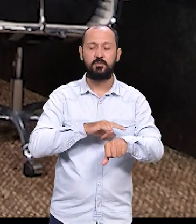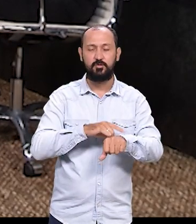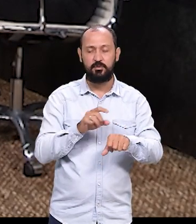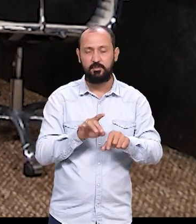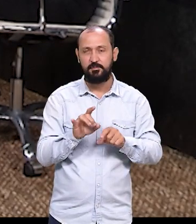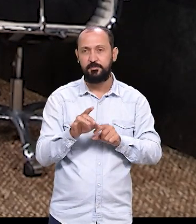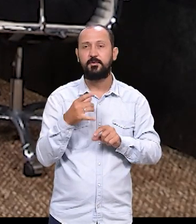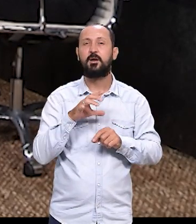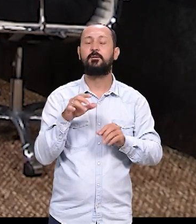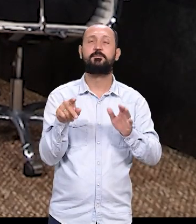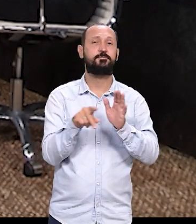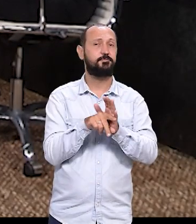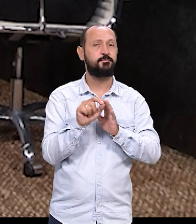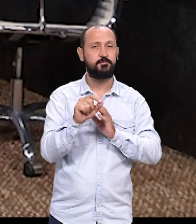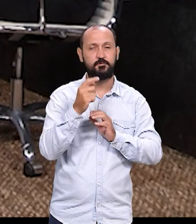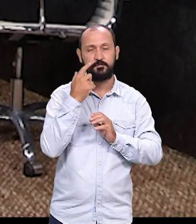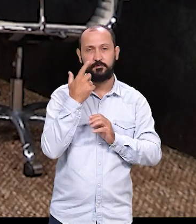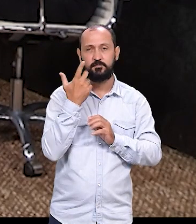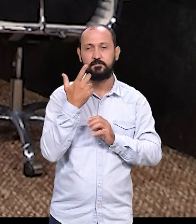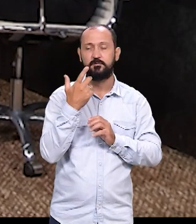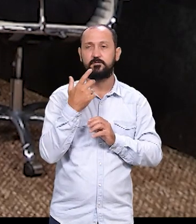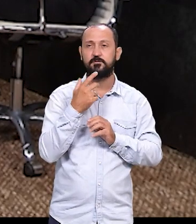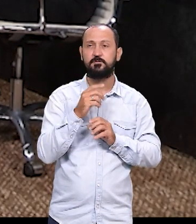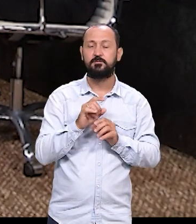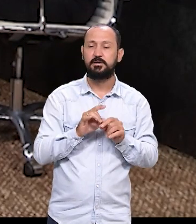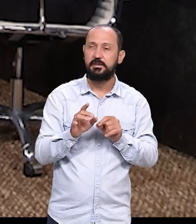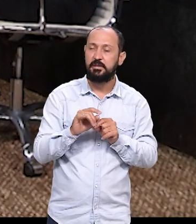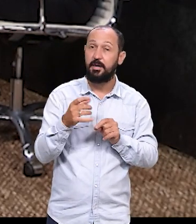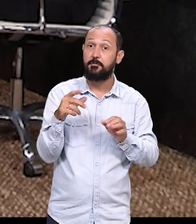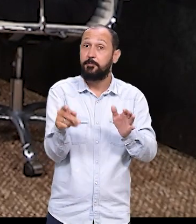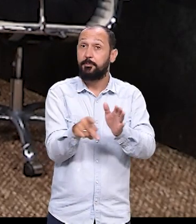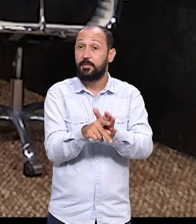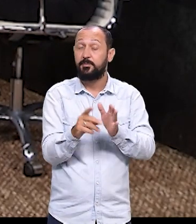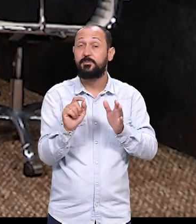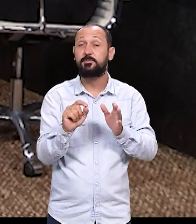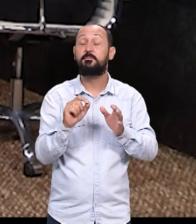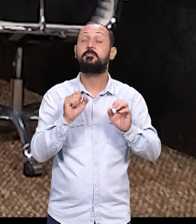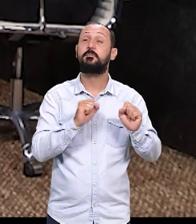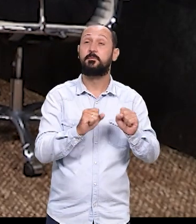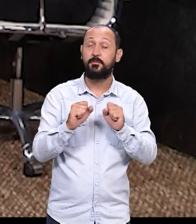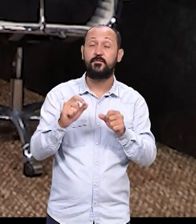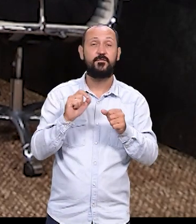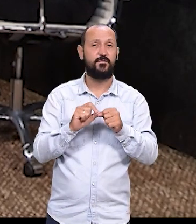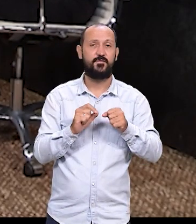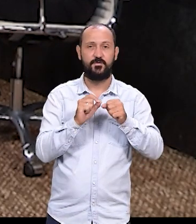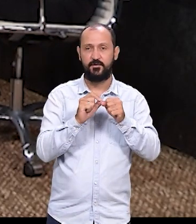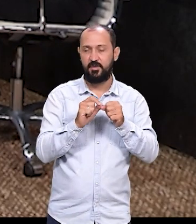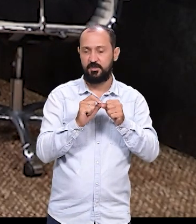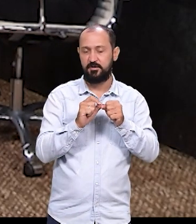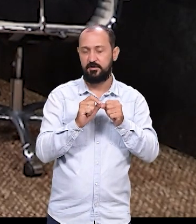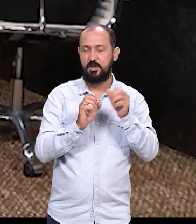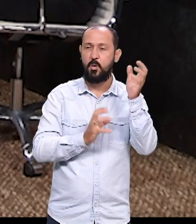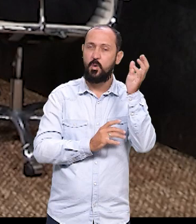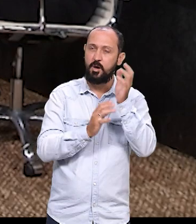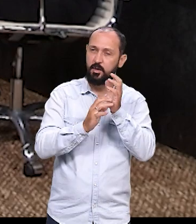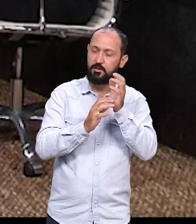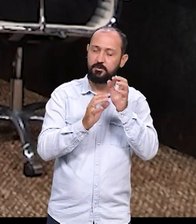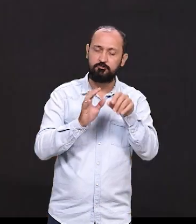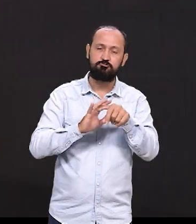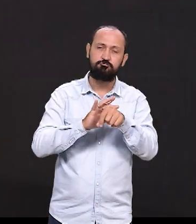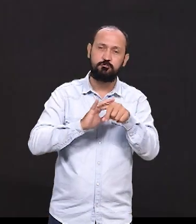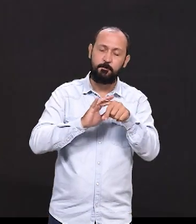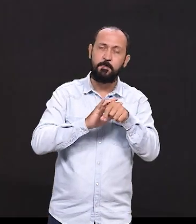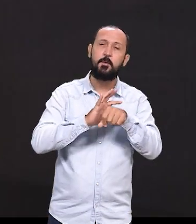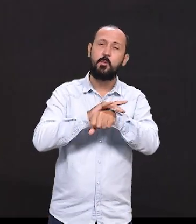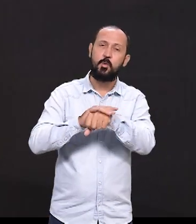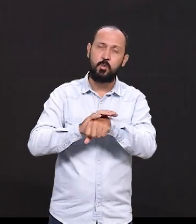sangramento na urina são sintomas sangramento na ejaculação são sintomas que podem levar a um diagnóstico de câncer de próstata